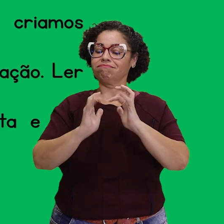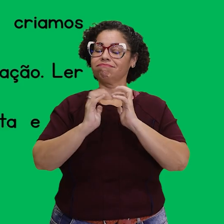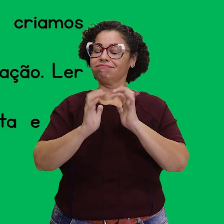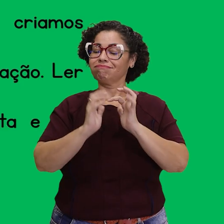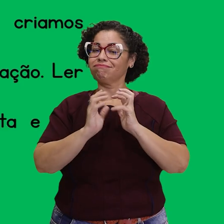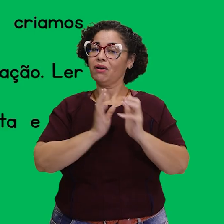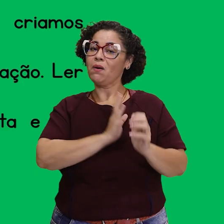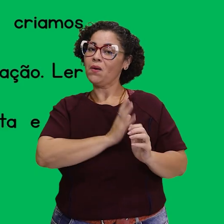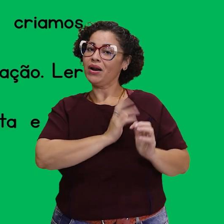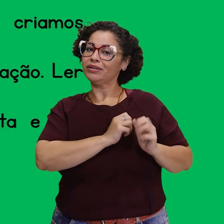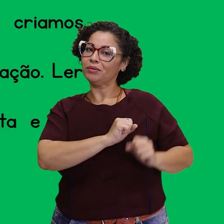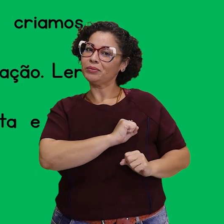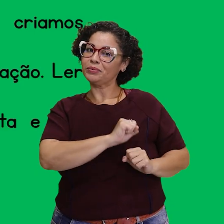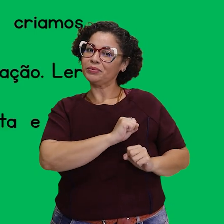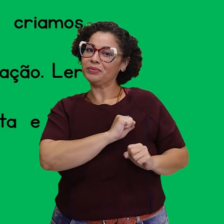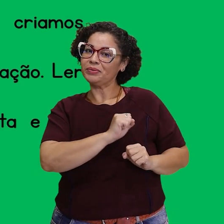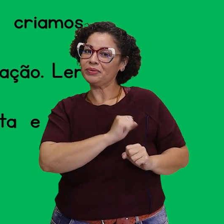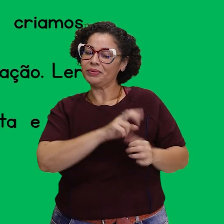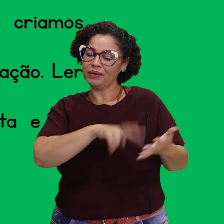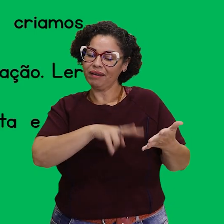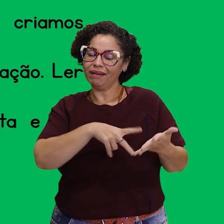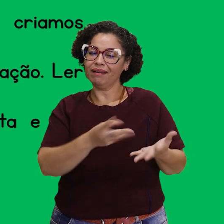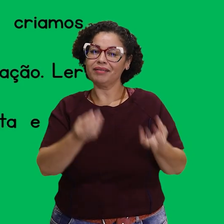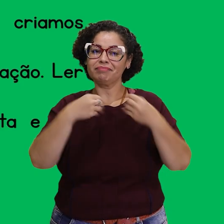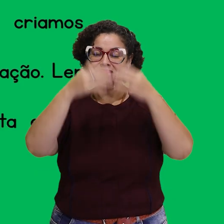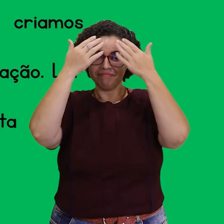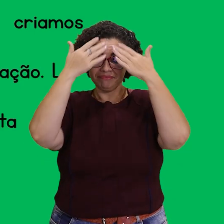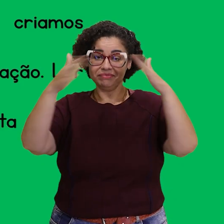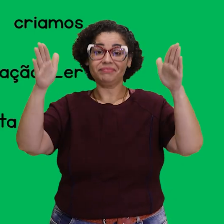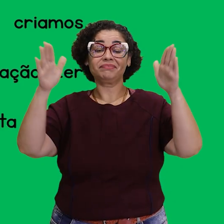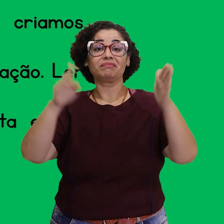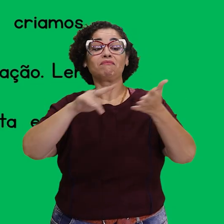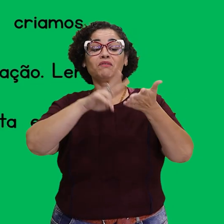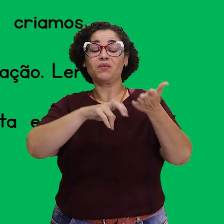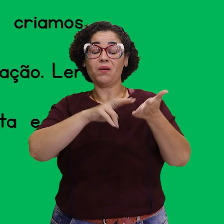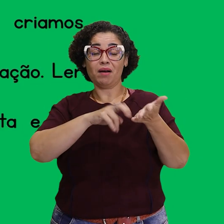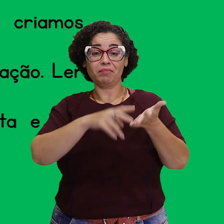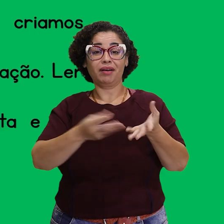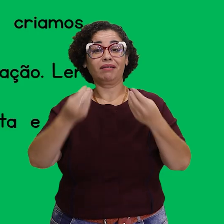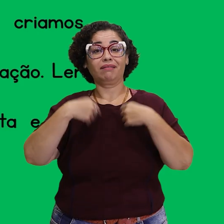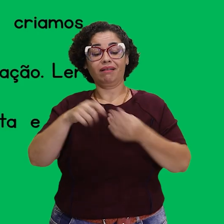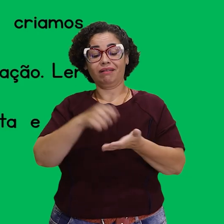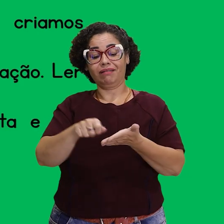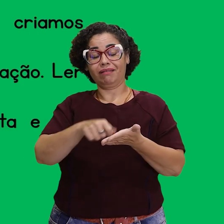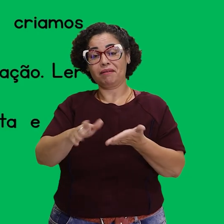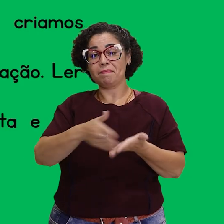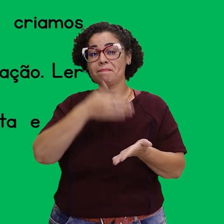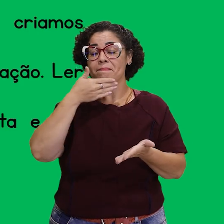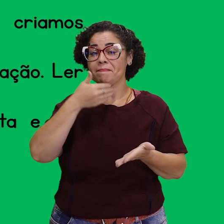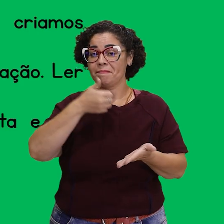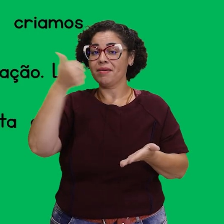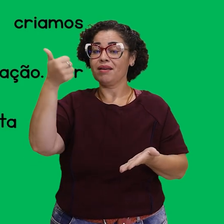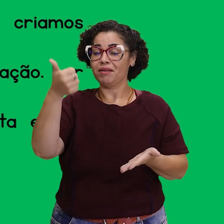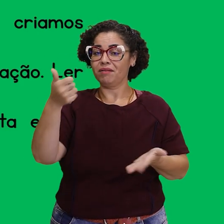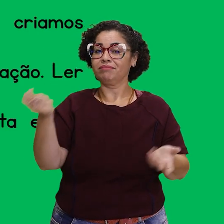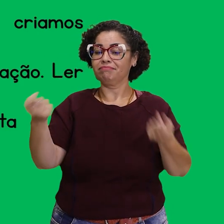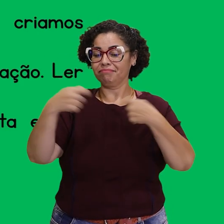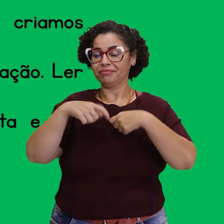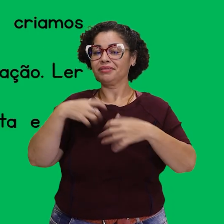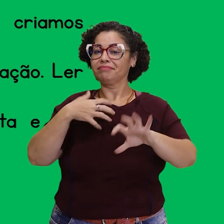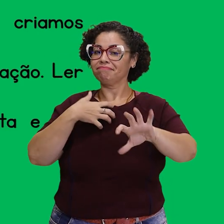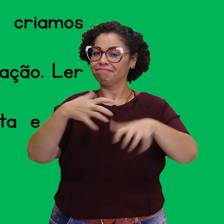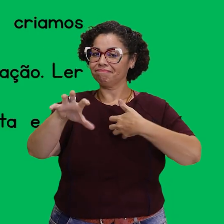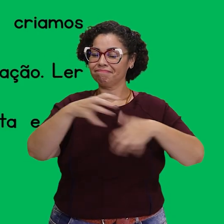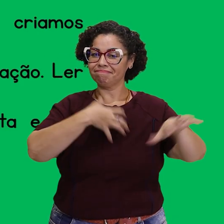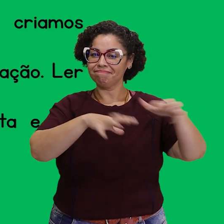a mente e o coração. Ler amplia o vocabulário, melhora a escrita e nos torna